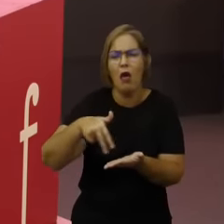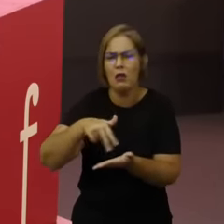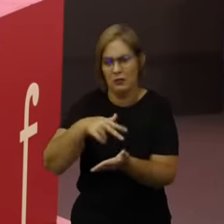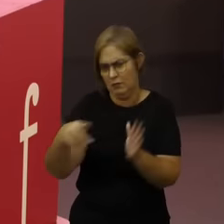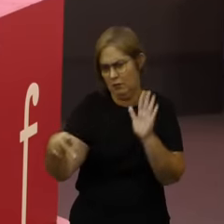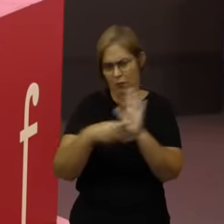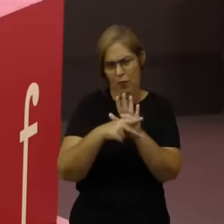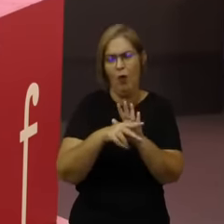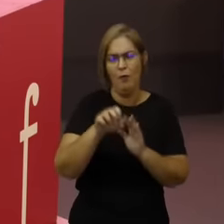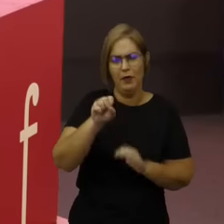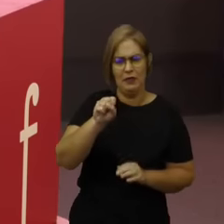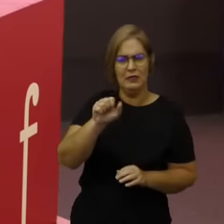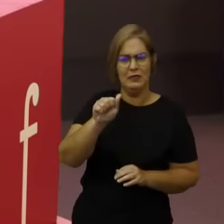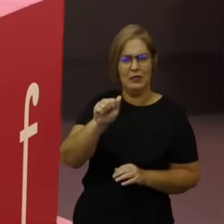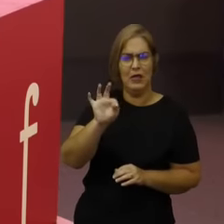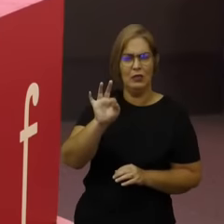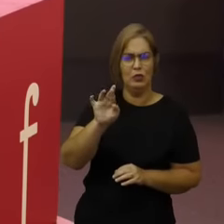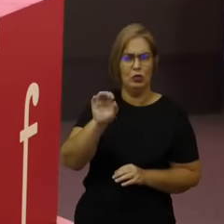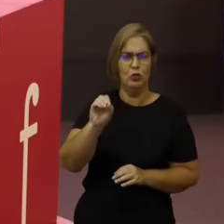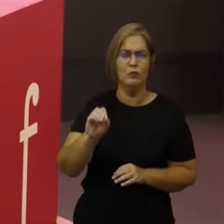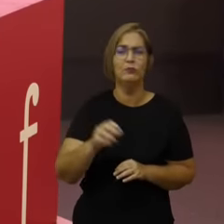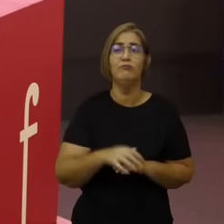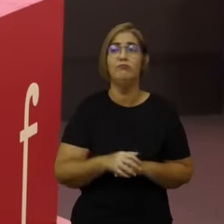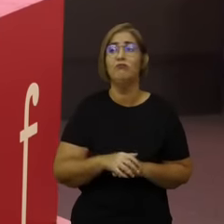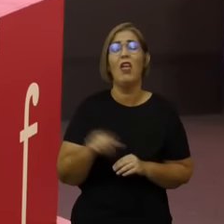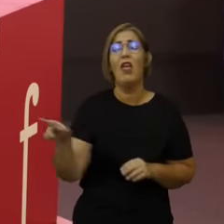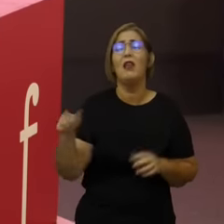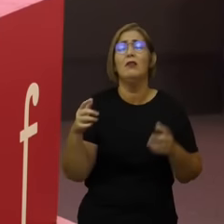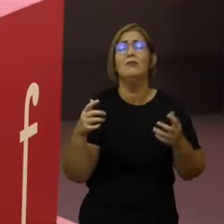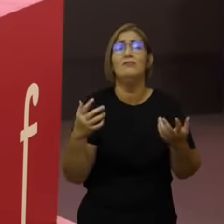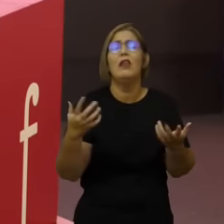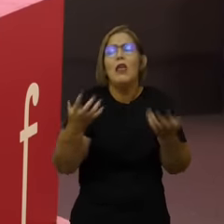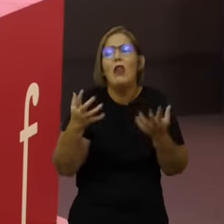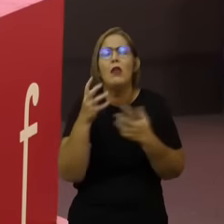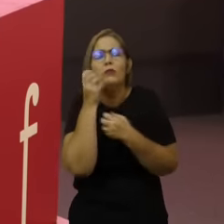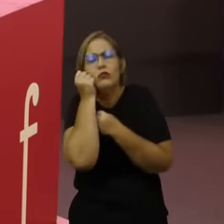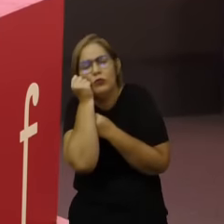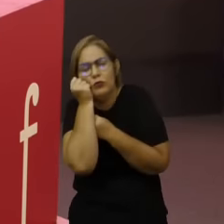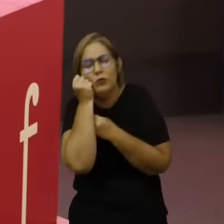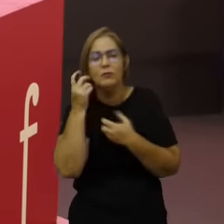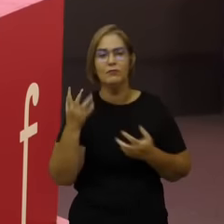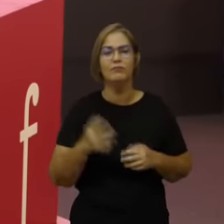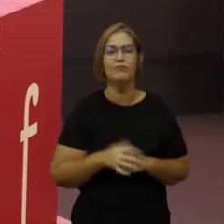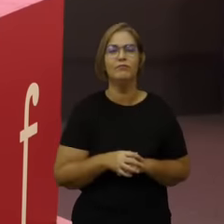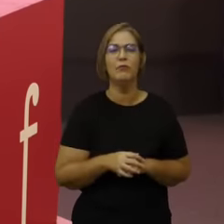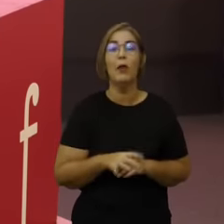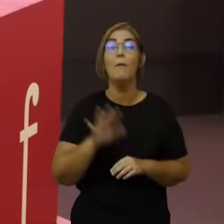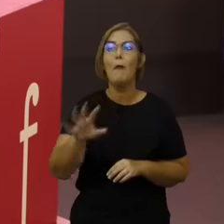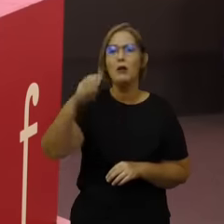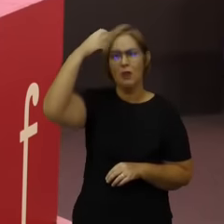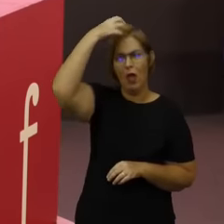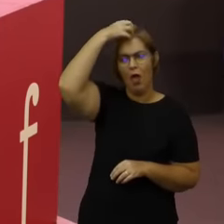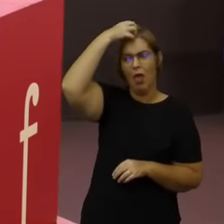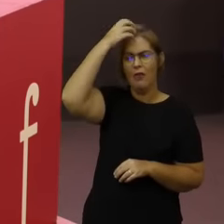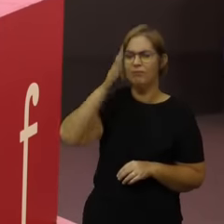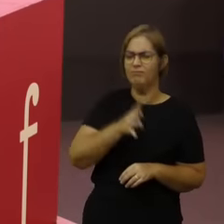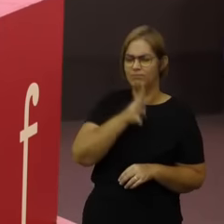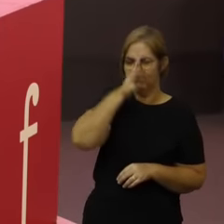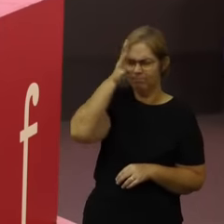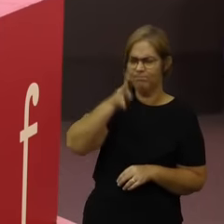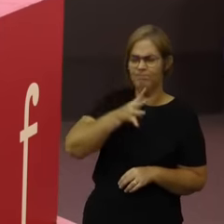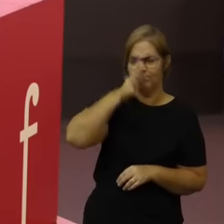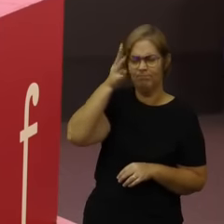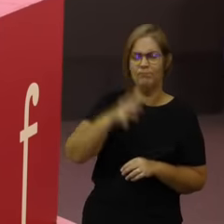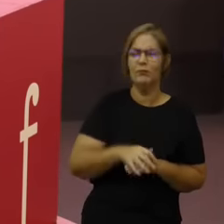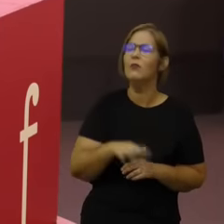figuras dionisíacas. E o sátiro queria continuar dormindo, mas o rei Midas insiste e o rei Midas